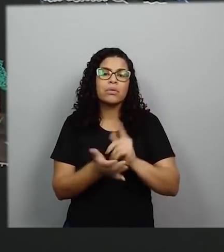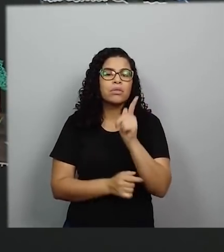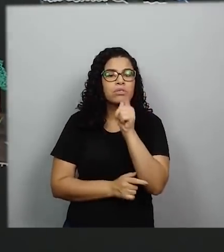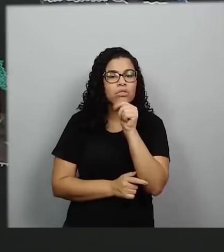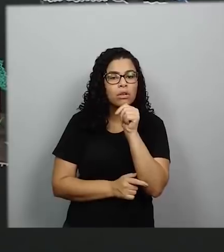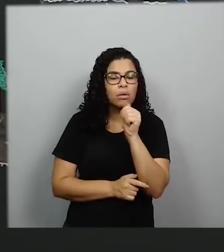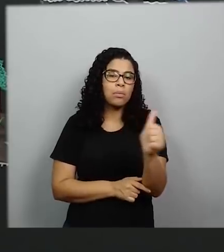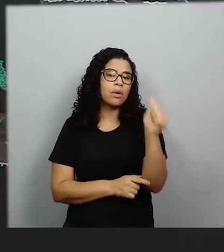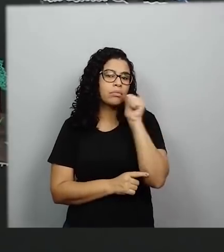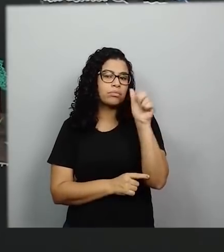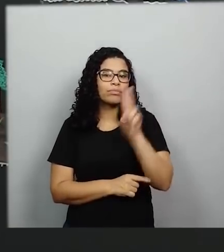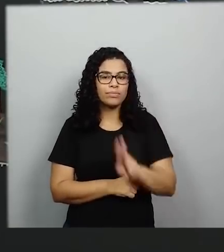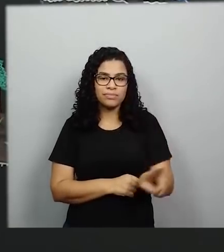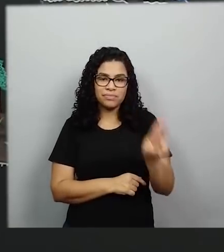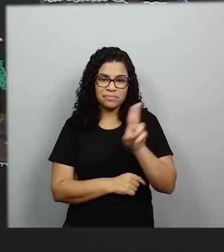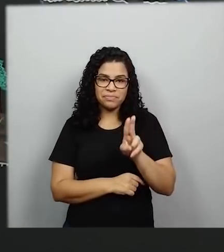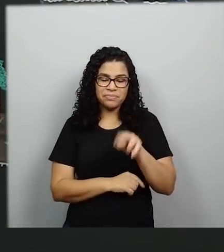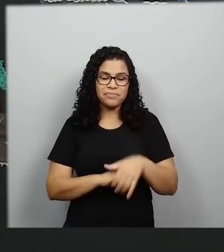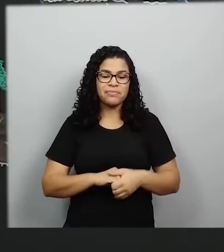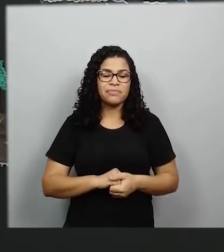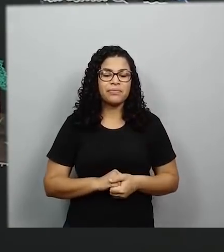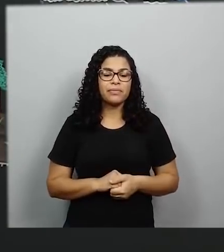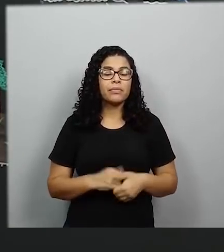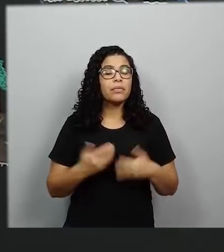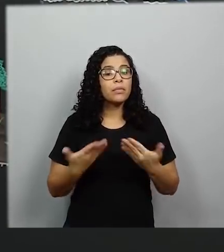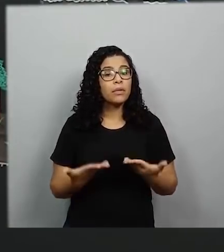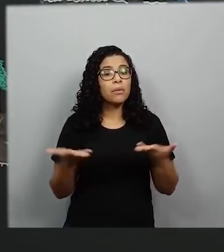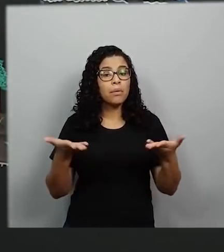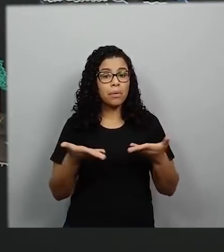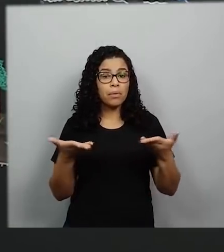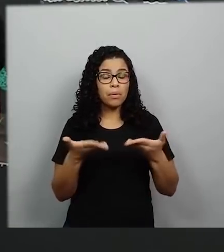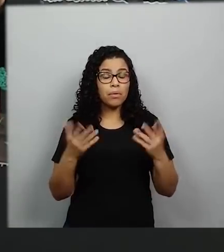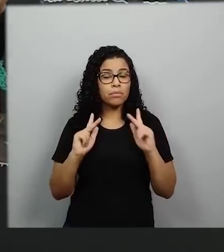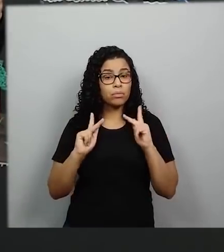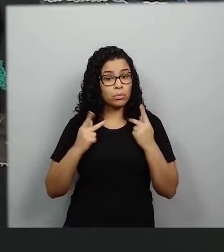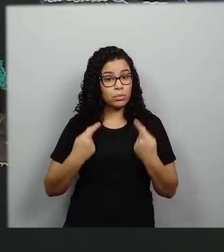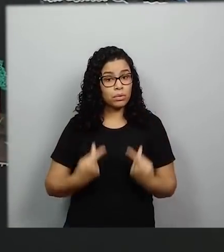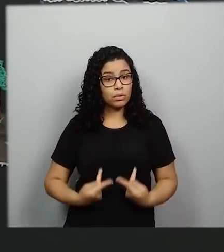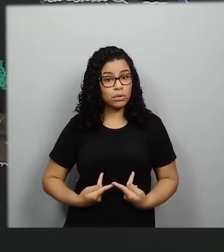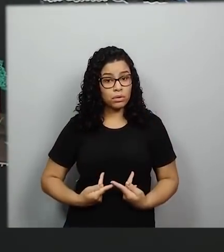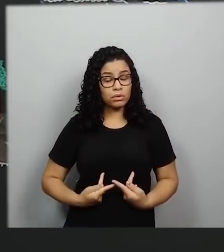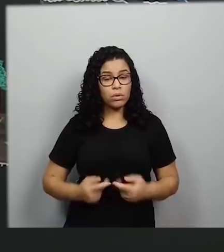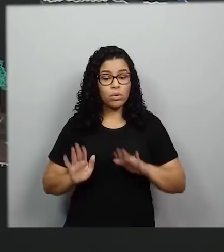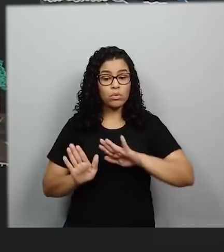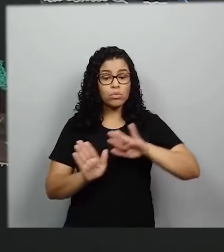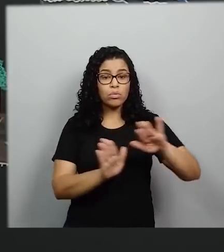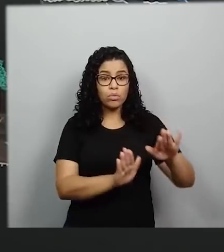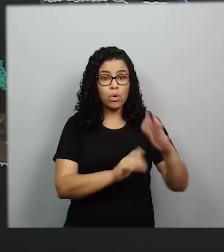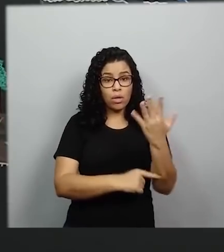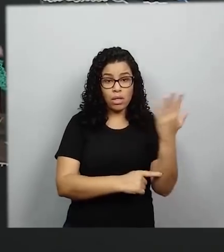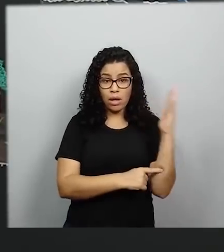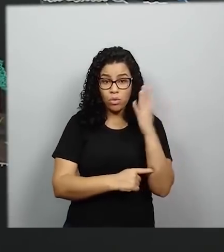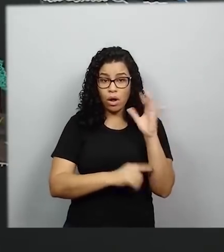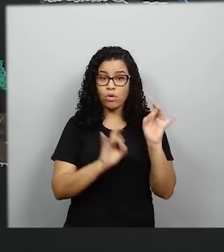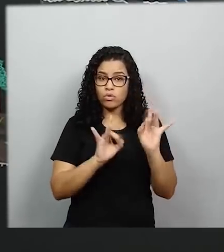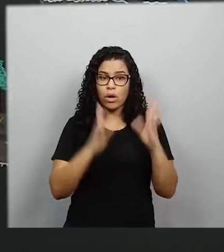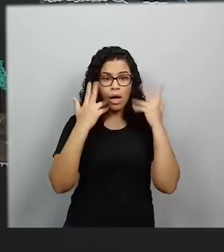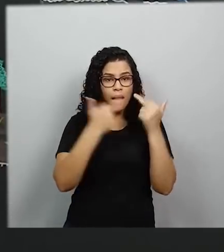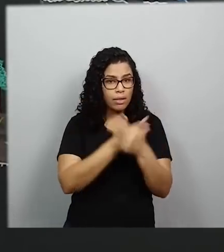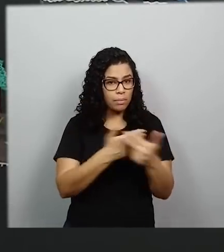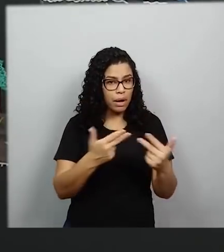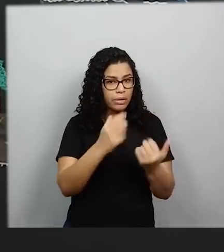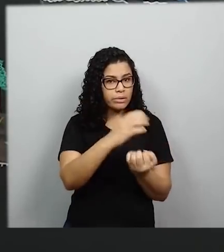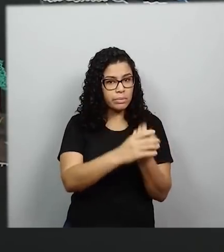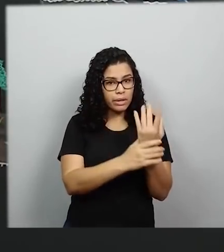própria para consumo. Pegando aí já numa questão humana, saindo do ambiente apenas natural dos animais e